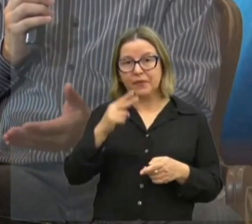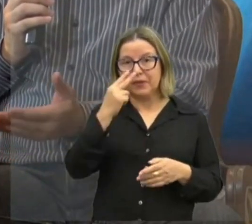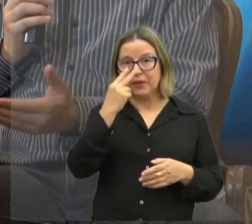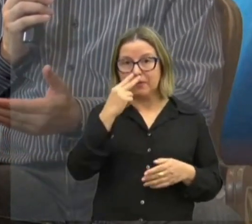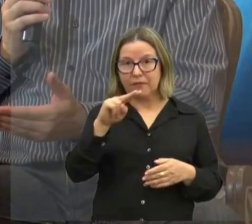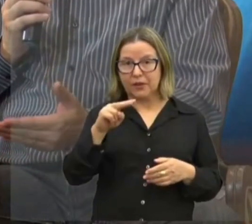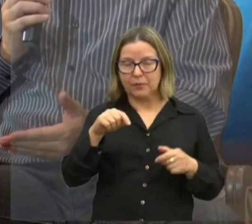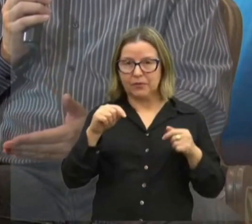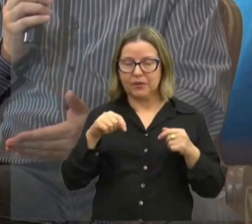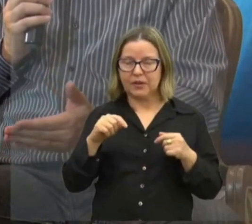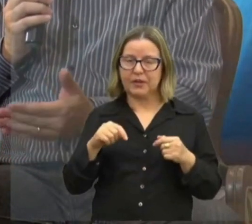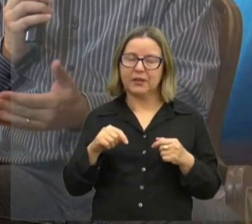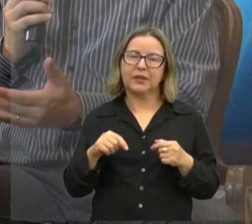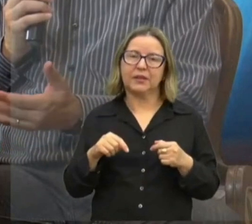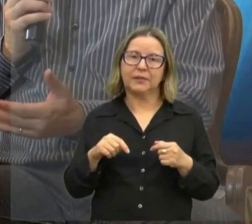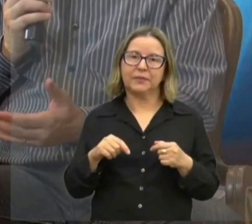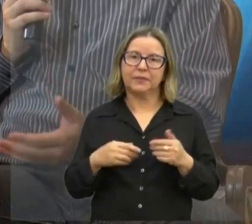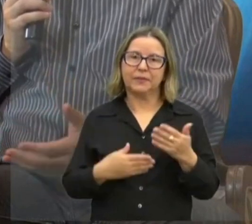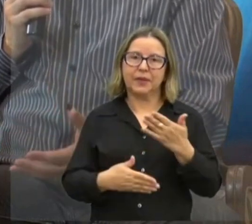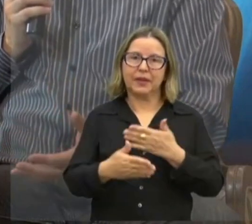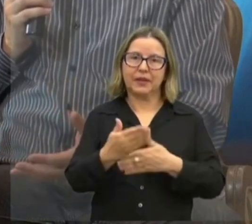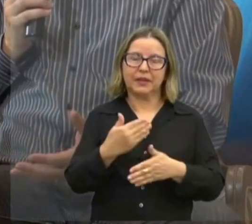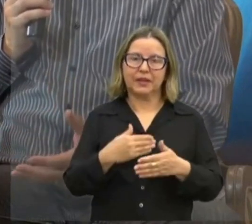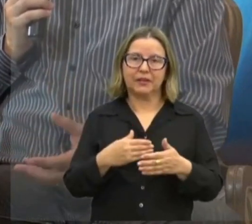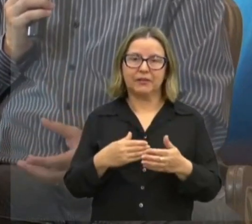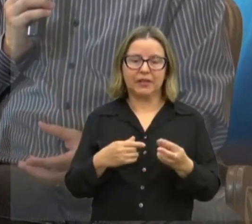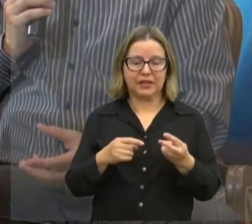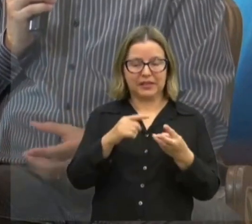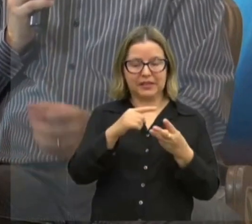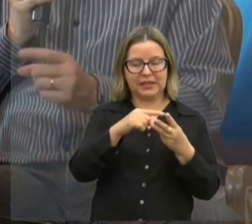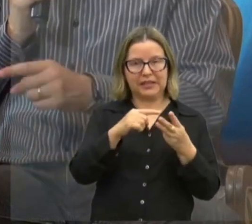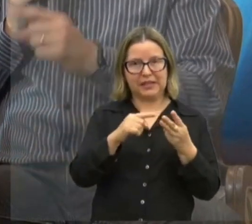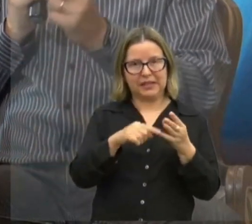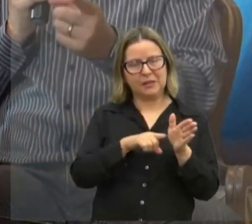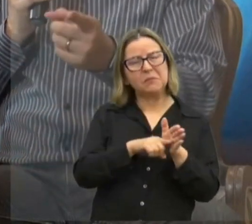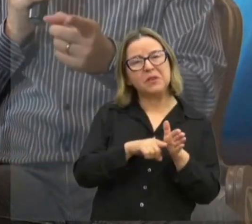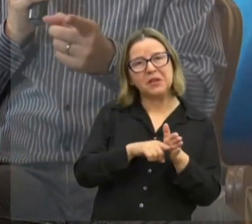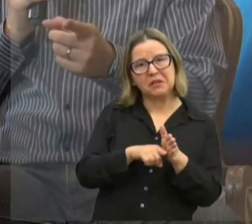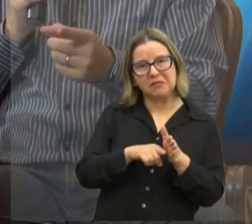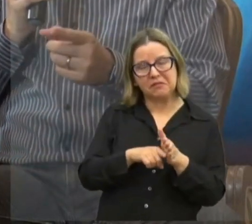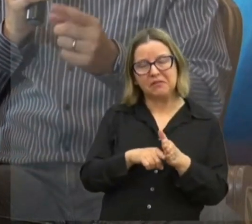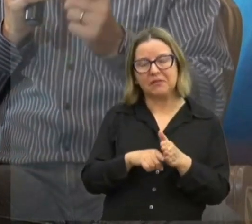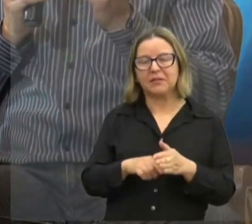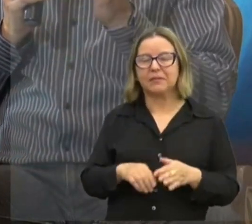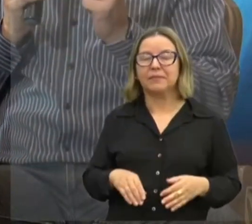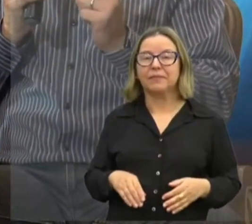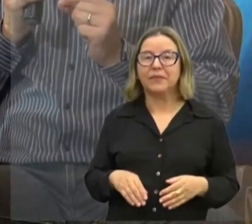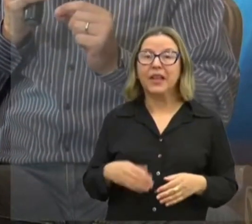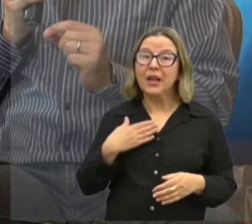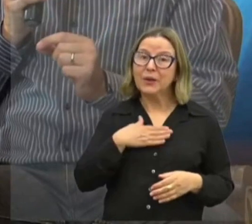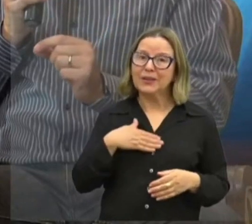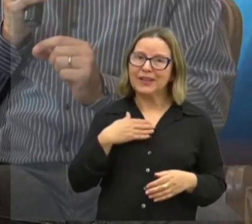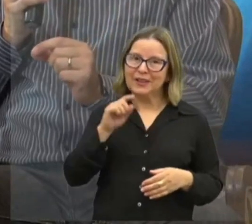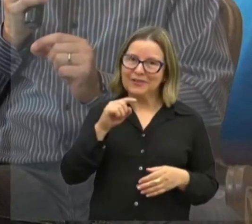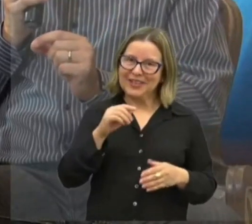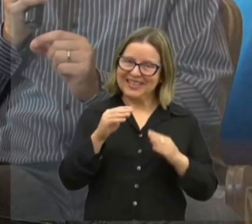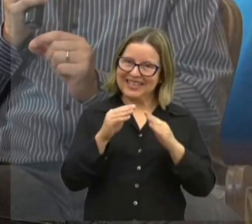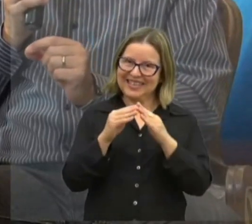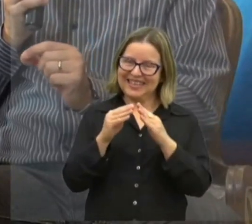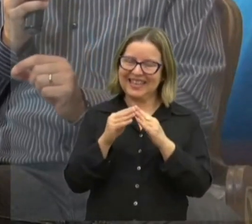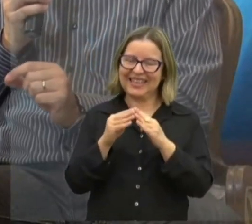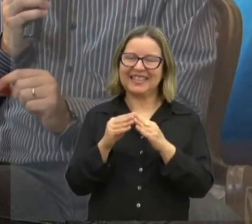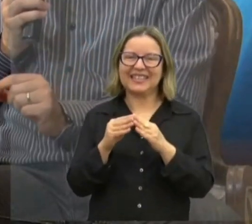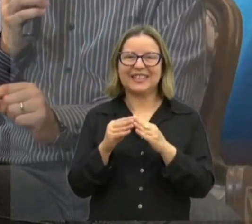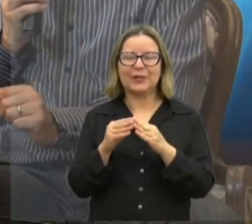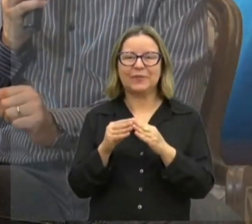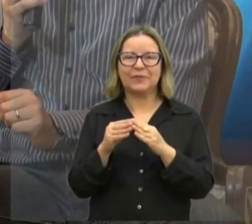agora nessa exposição, nessas 3 perguntas, né? E eu gostaria que você que está em casa verificasse se